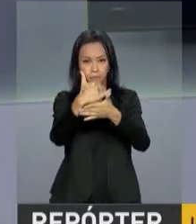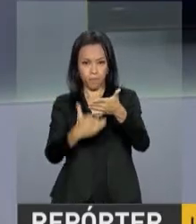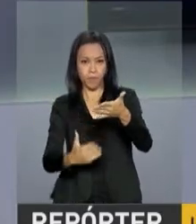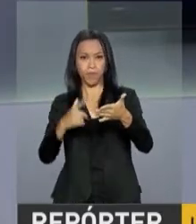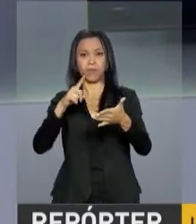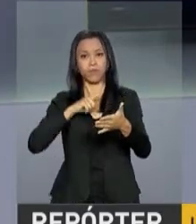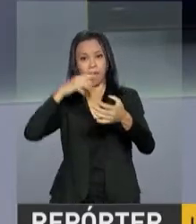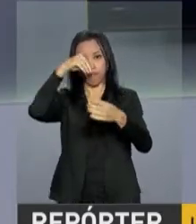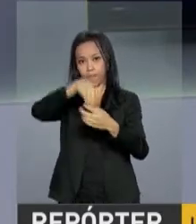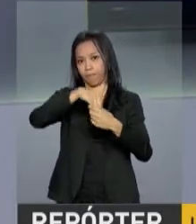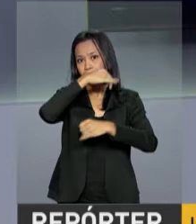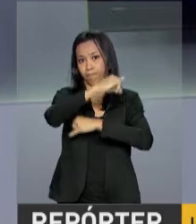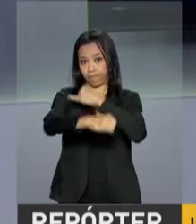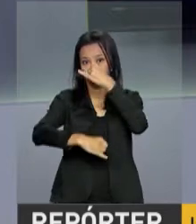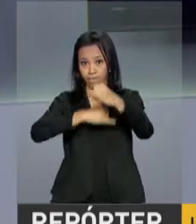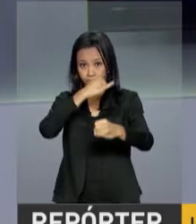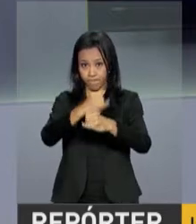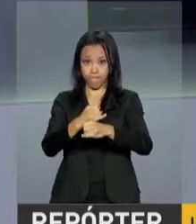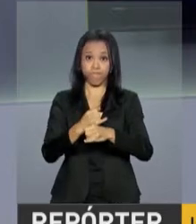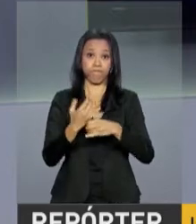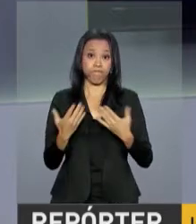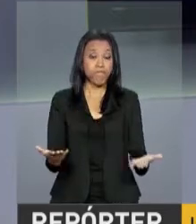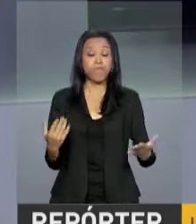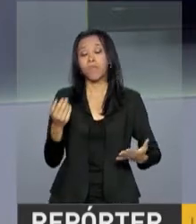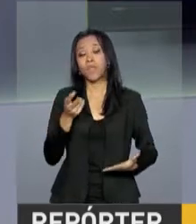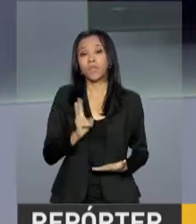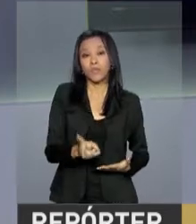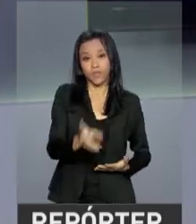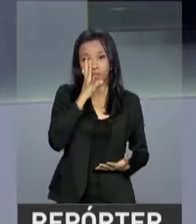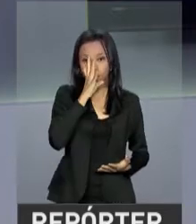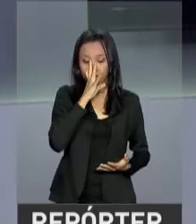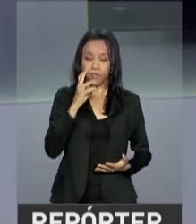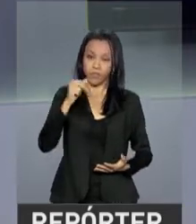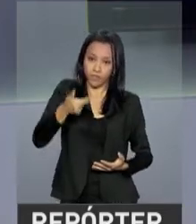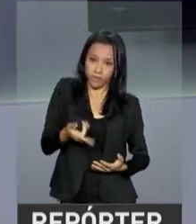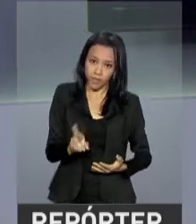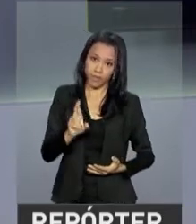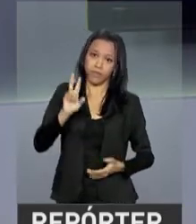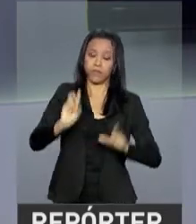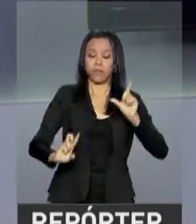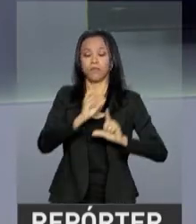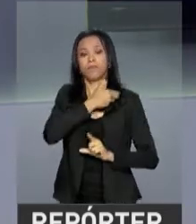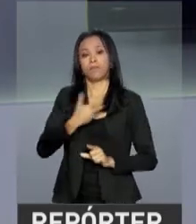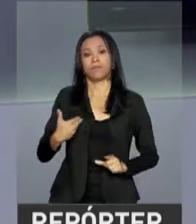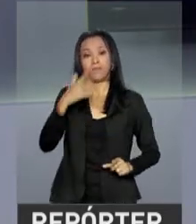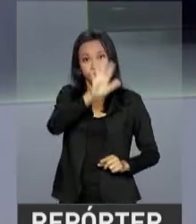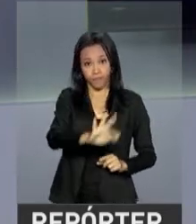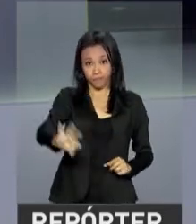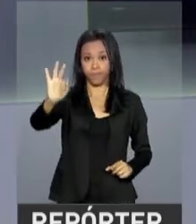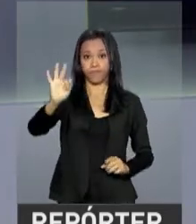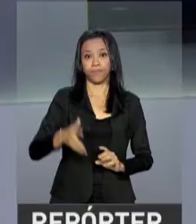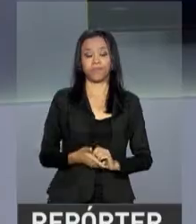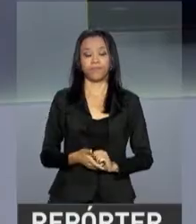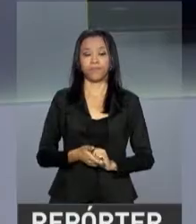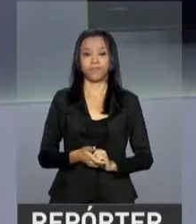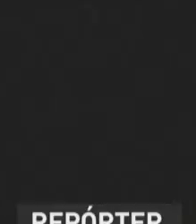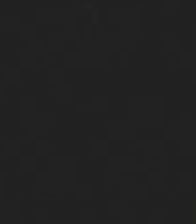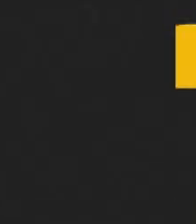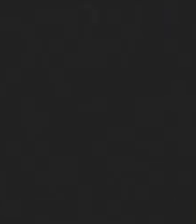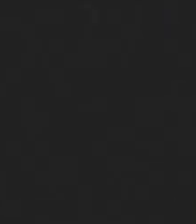programação também está na página da nbr na internet continue com a gente na nbr a tv do governo federal